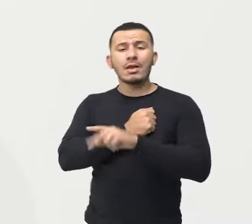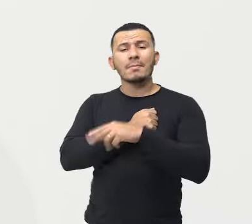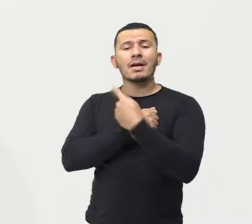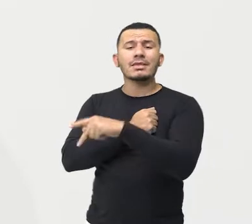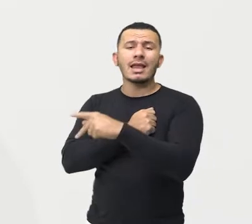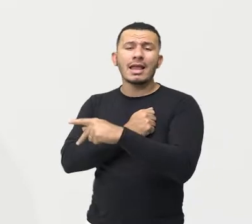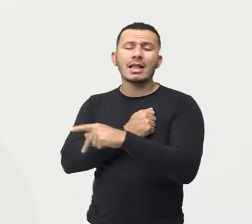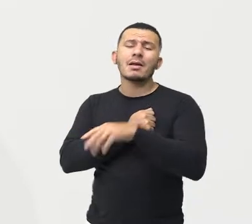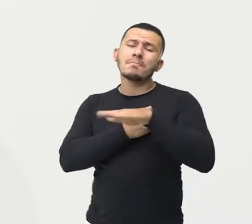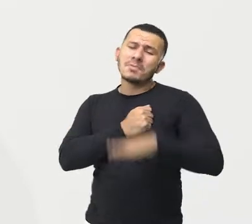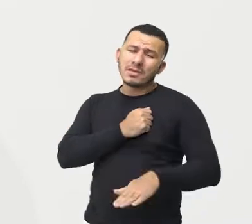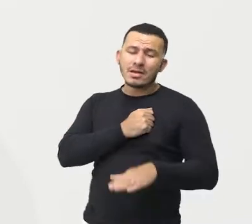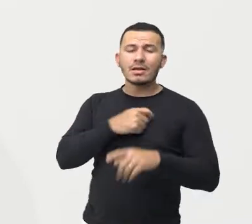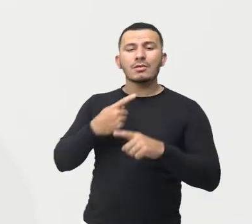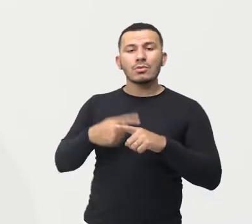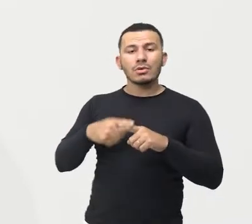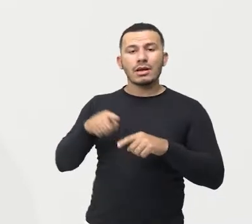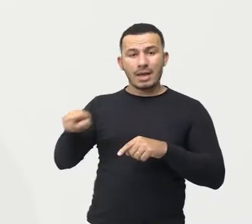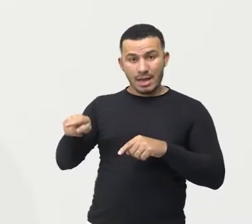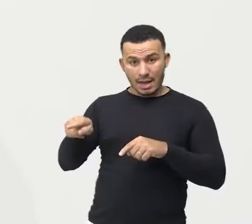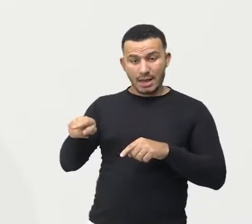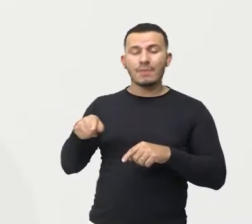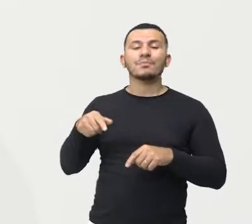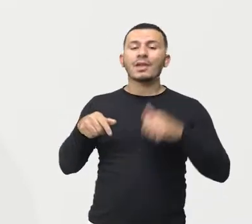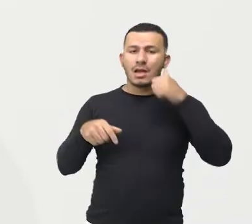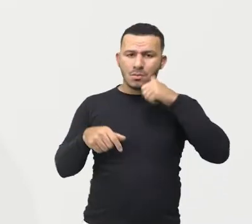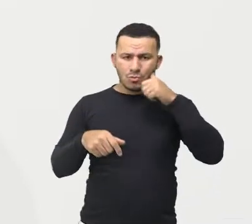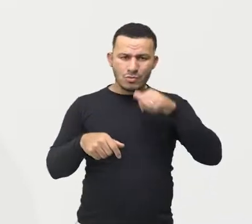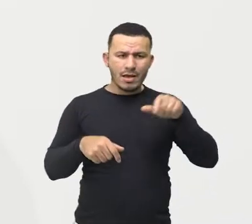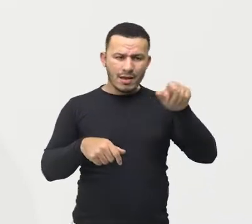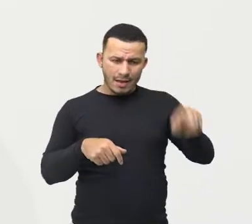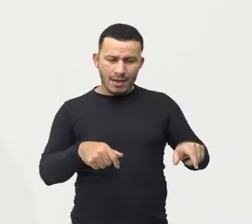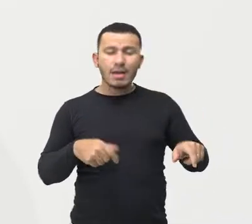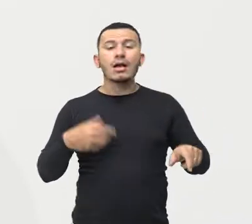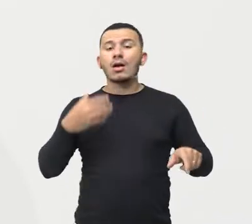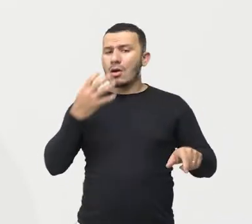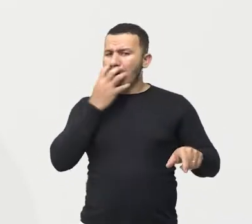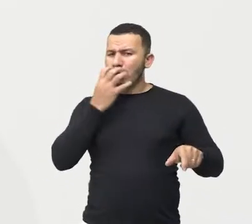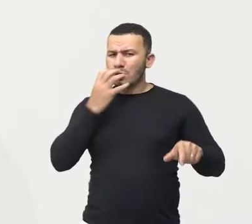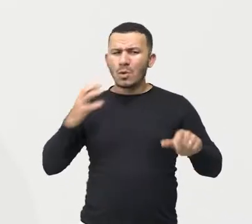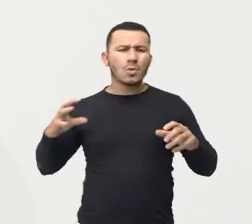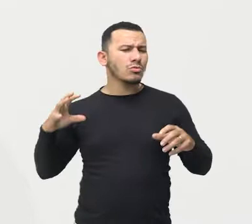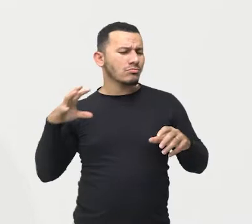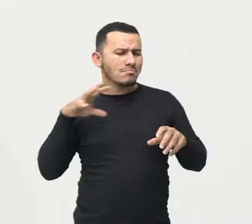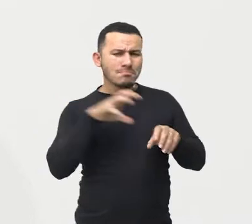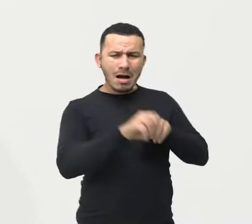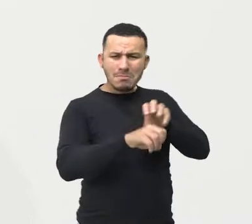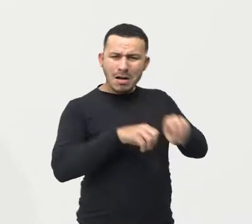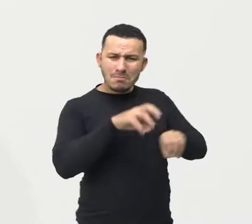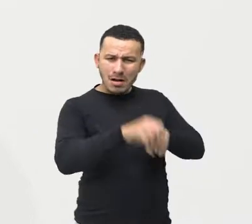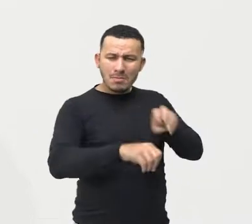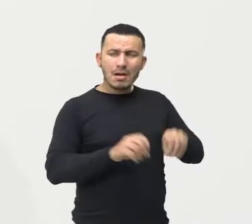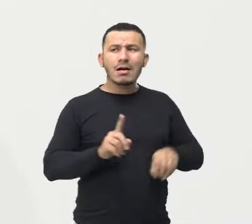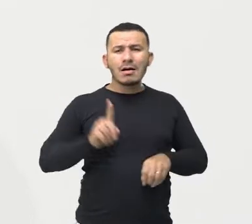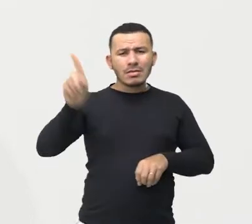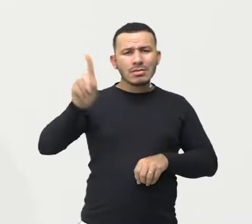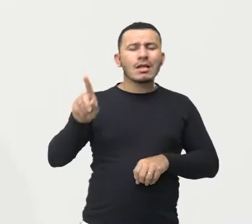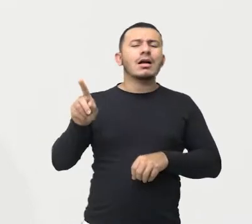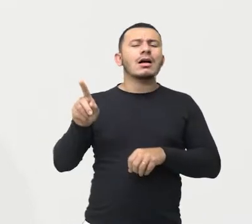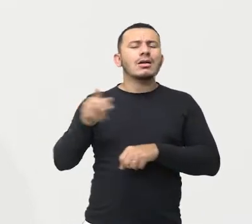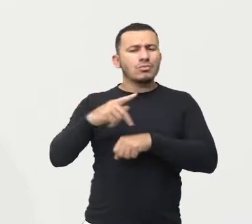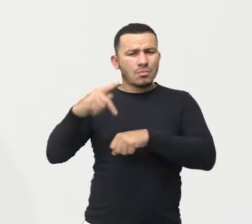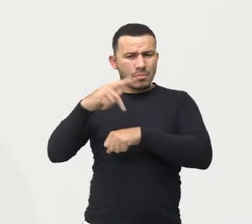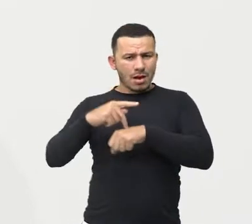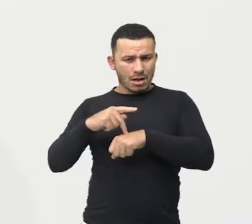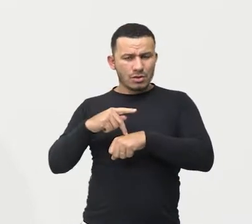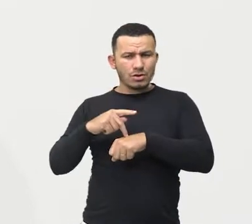nova ao se colocar entre ela e um cachorro durante um ataque em Cheyenne, no estado